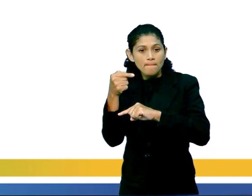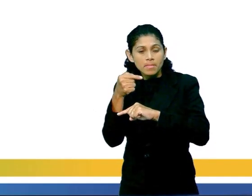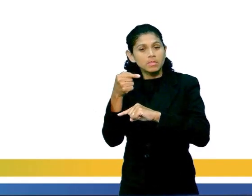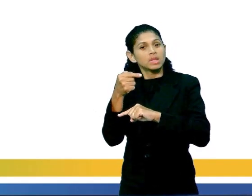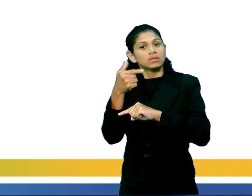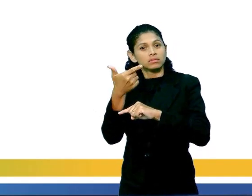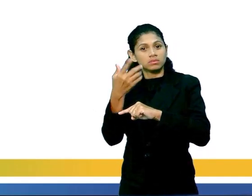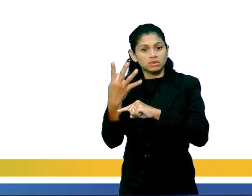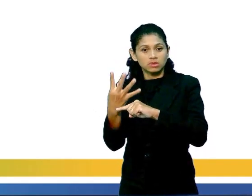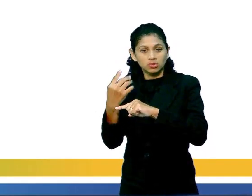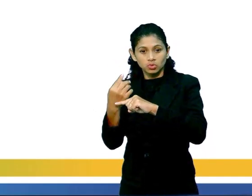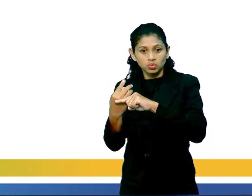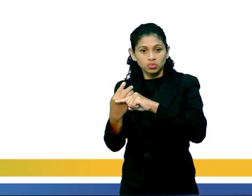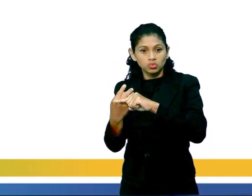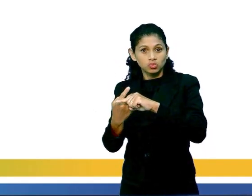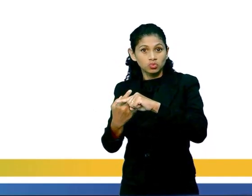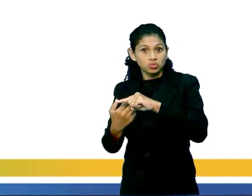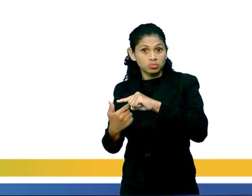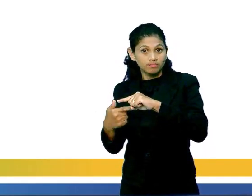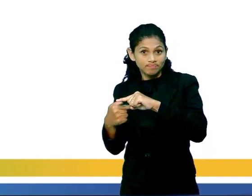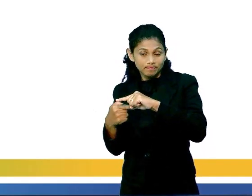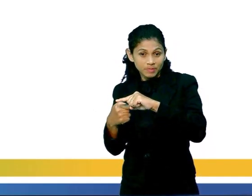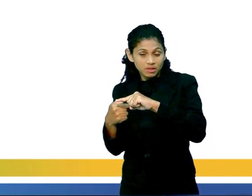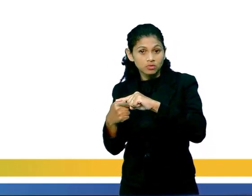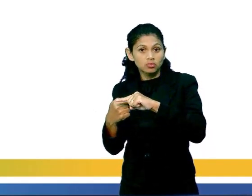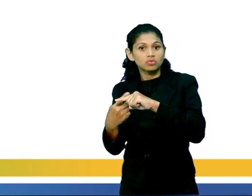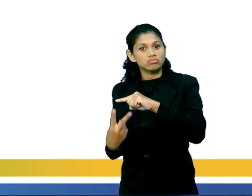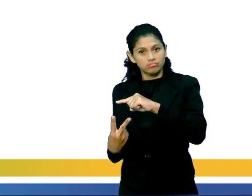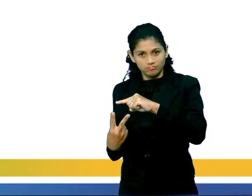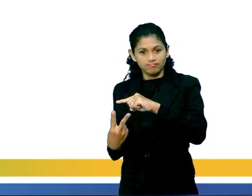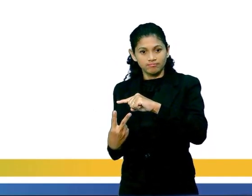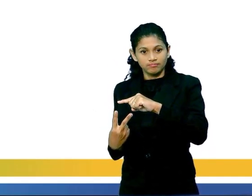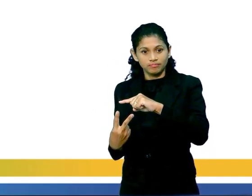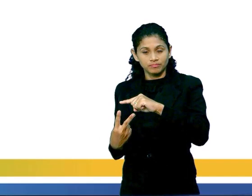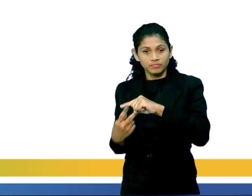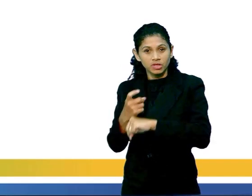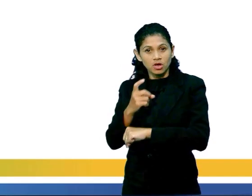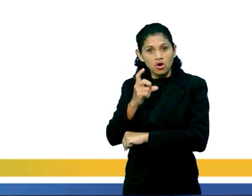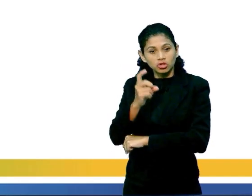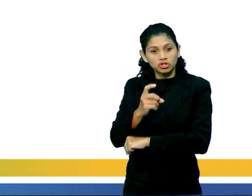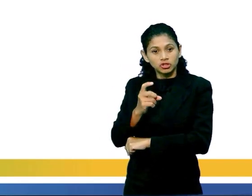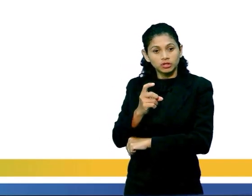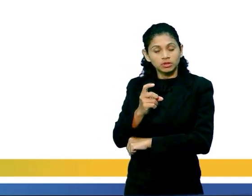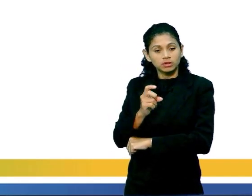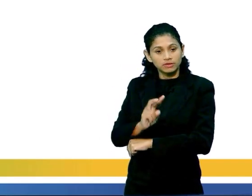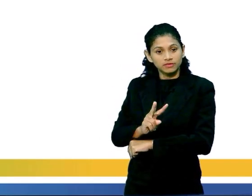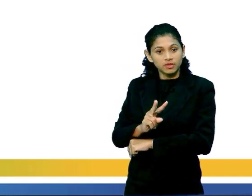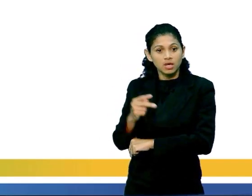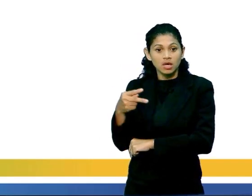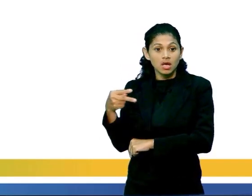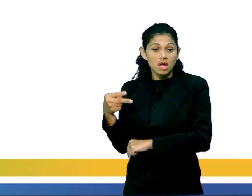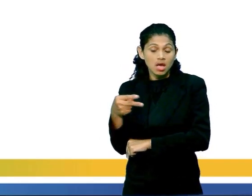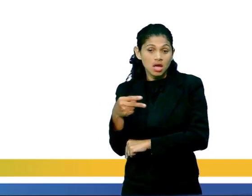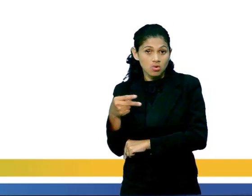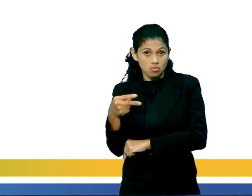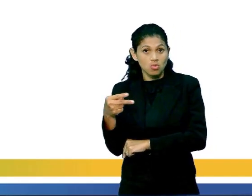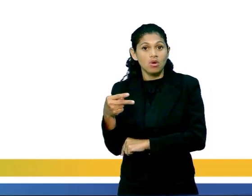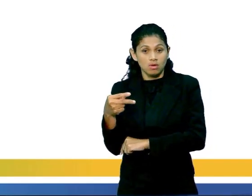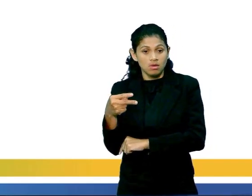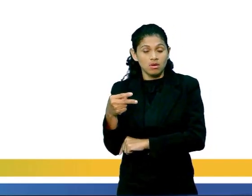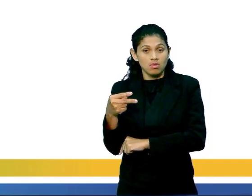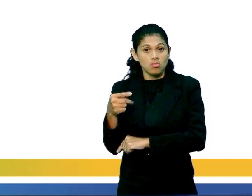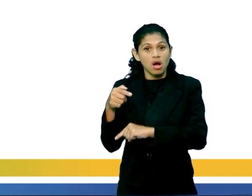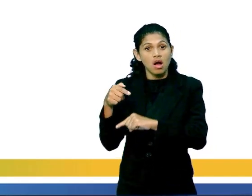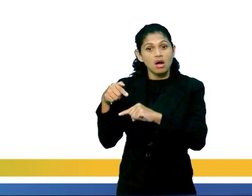1 vai dar menos 2. Então, menos 14 sobre menos 2. 14 dividido para 2, você sabe